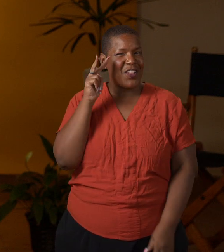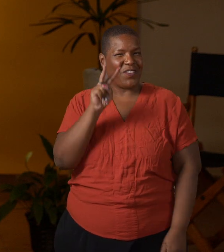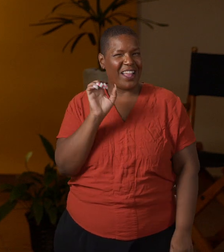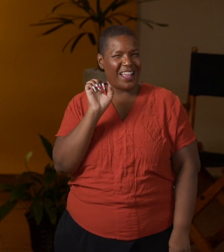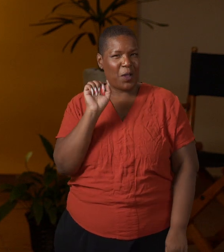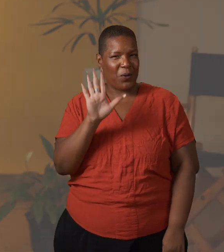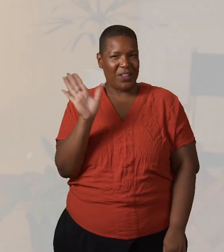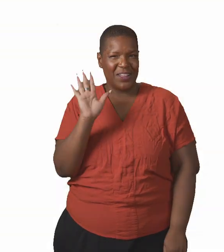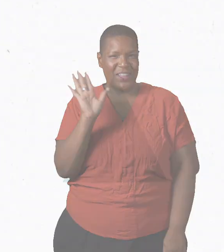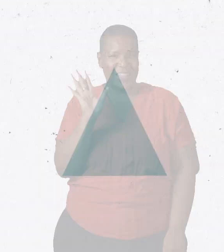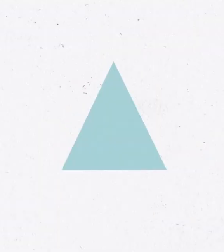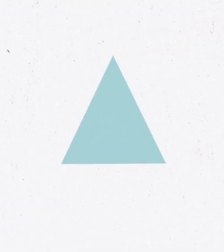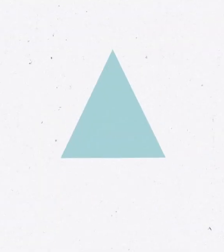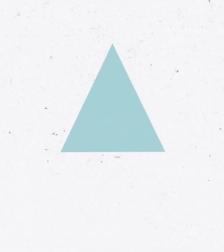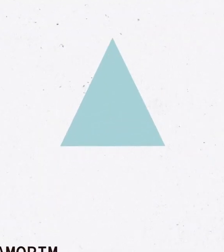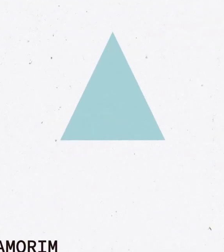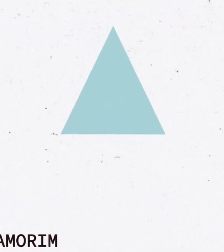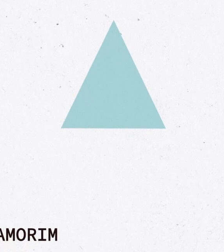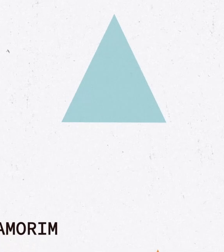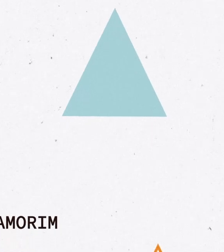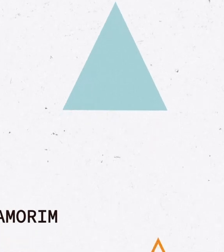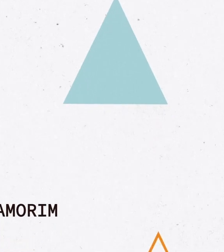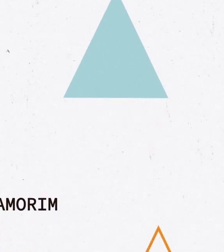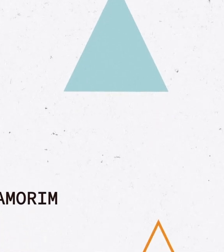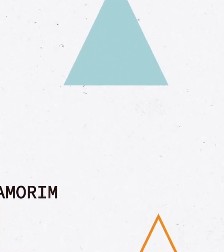Tchau, tchau. tchau.